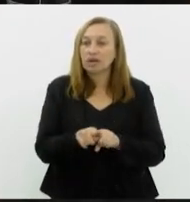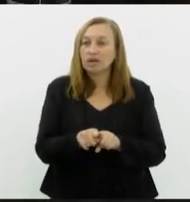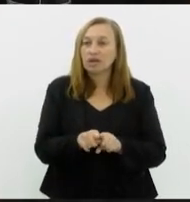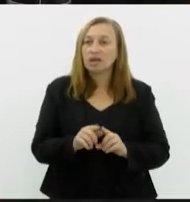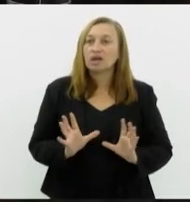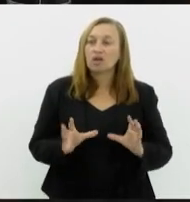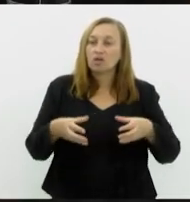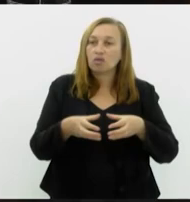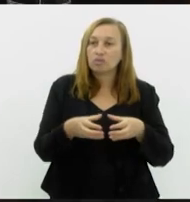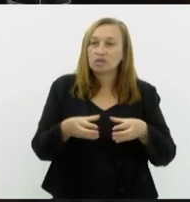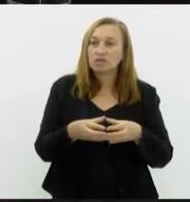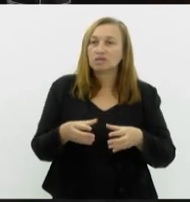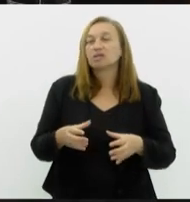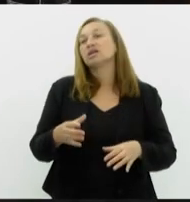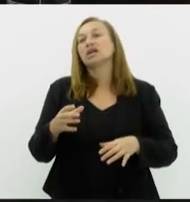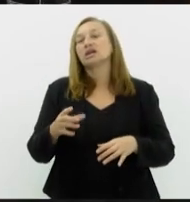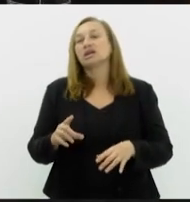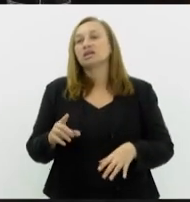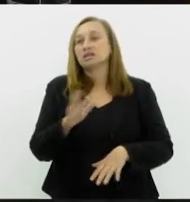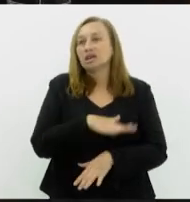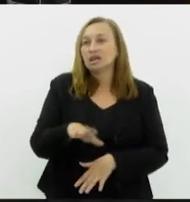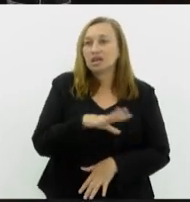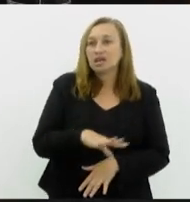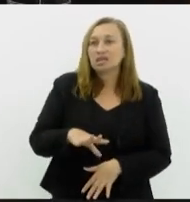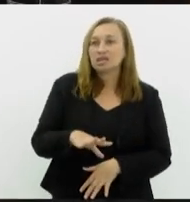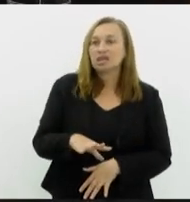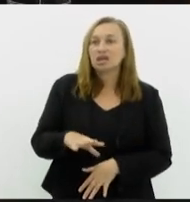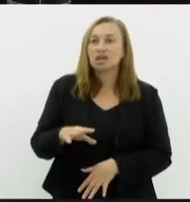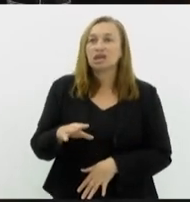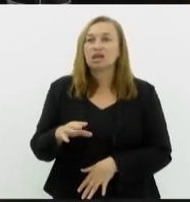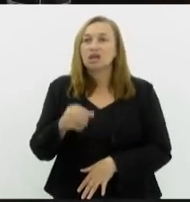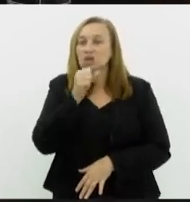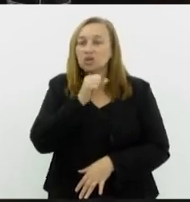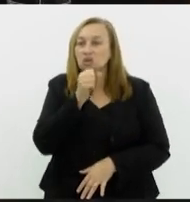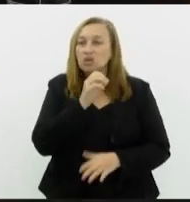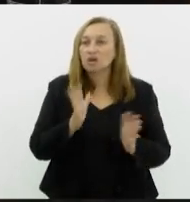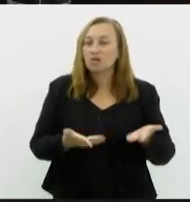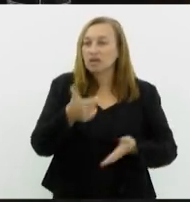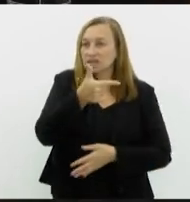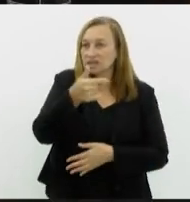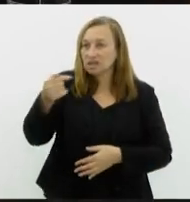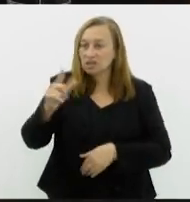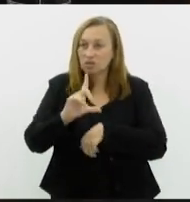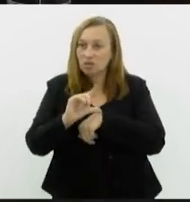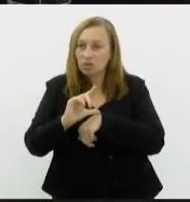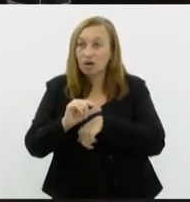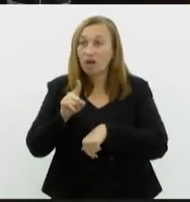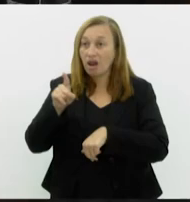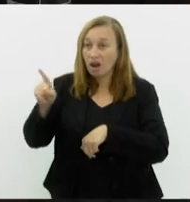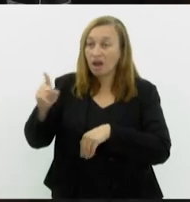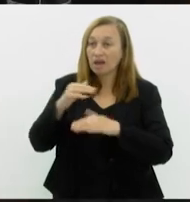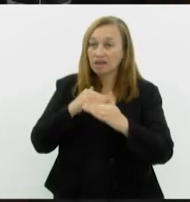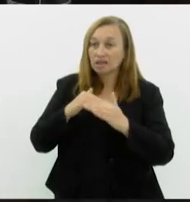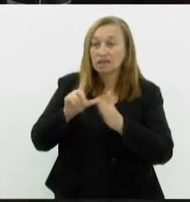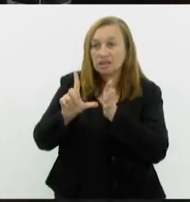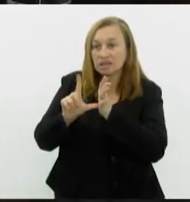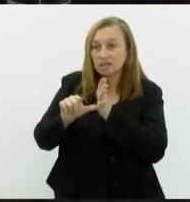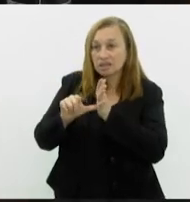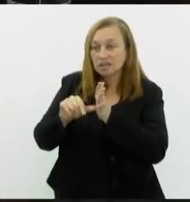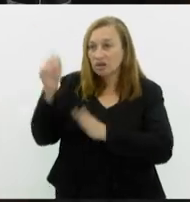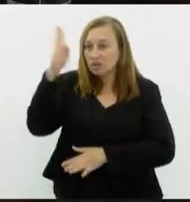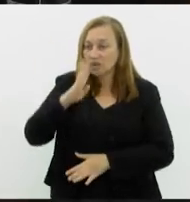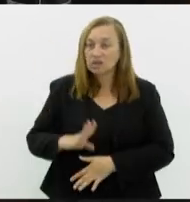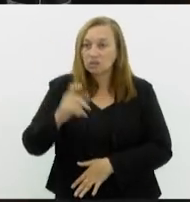Criança, Adolescente e do Idoso, agora às 17 horas, um ato lá na Central do Brasil, um grande ato